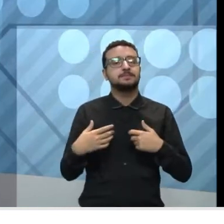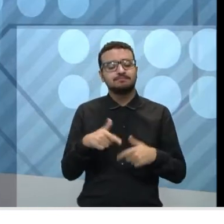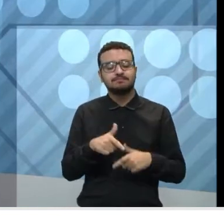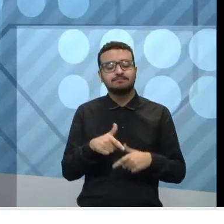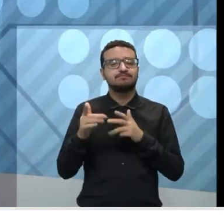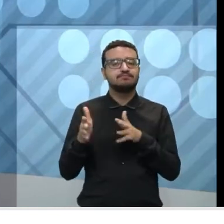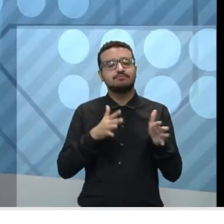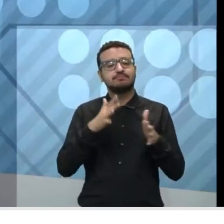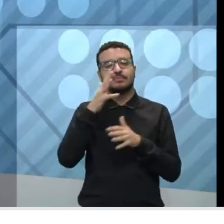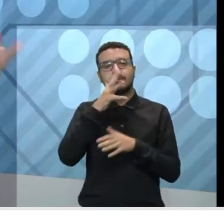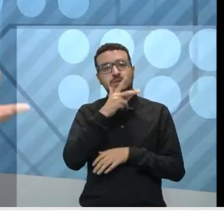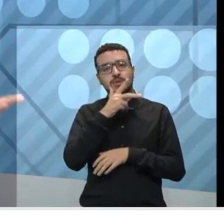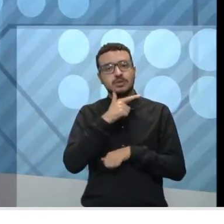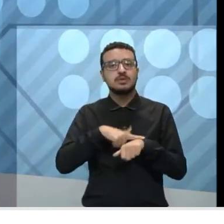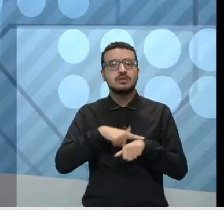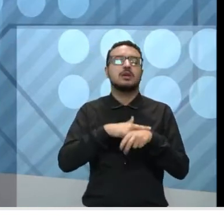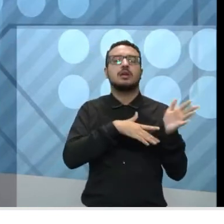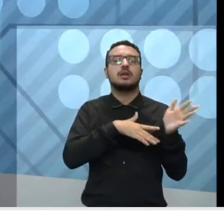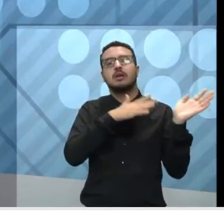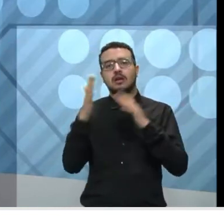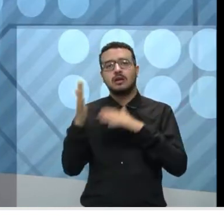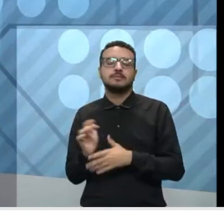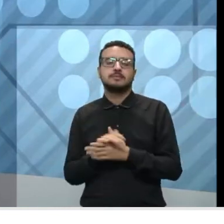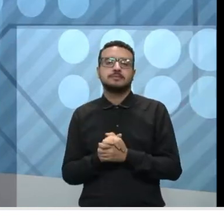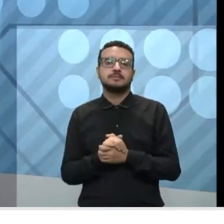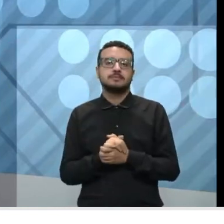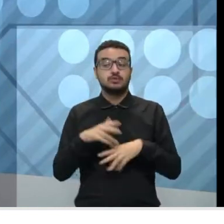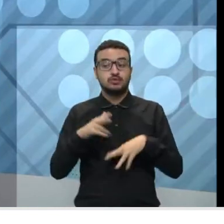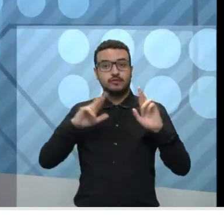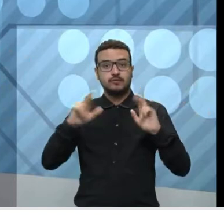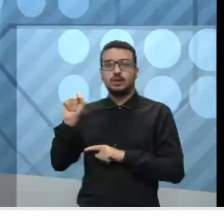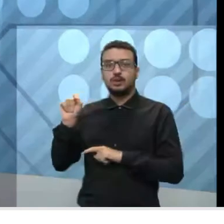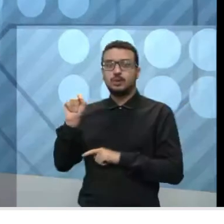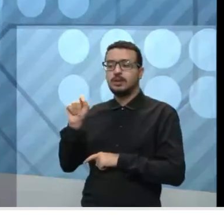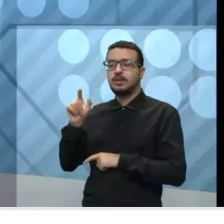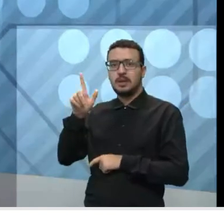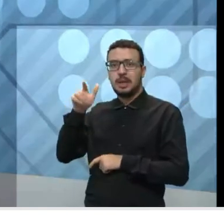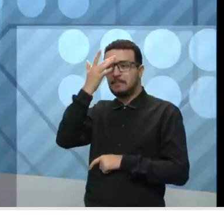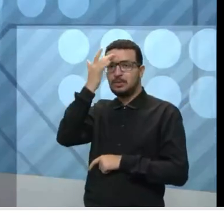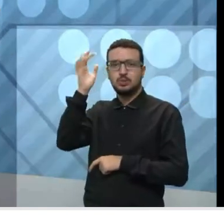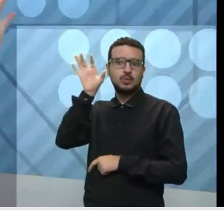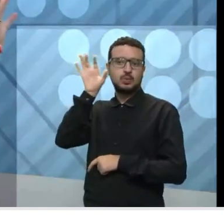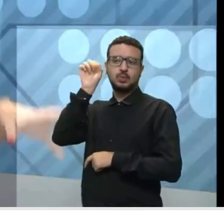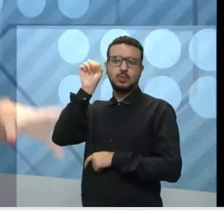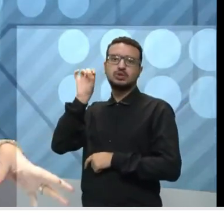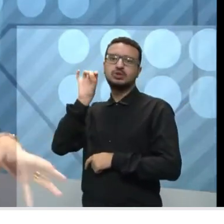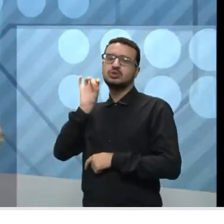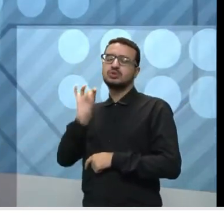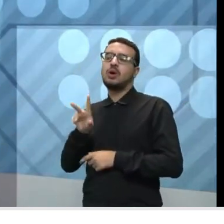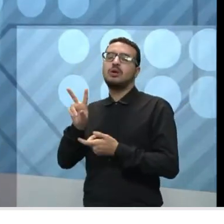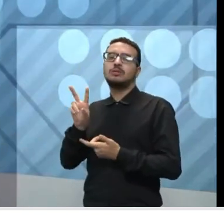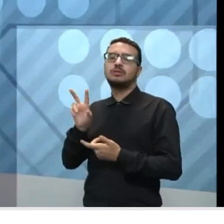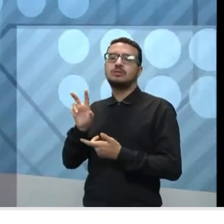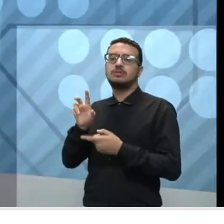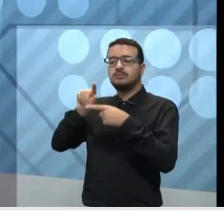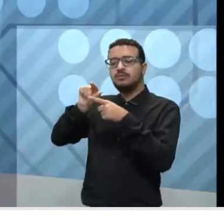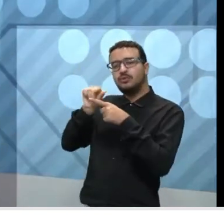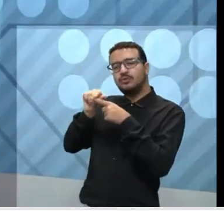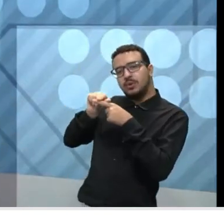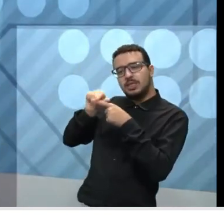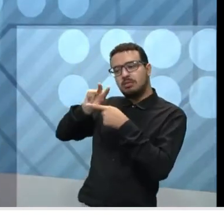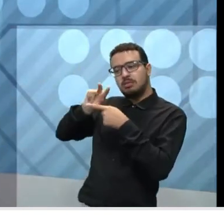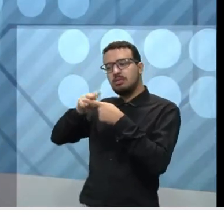trocas de fonemas, que a alta em 3, 6 meses. A criança surda já não, ela vai precisar também de outros artifícios para